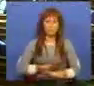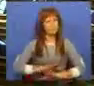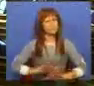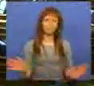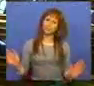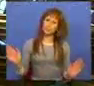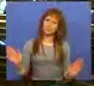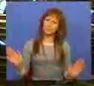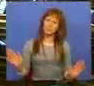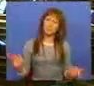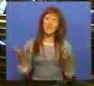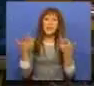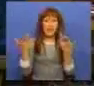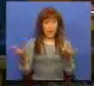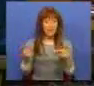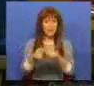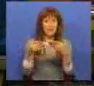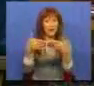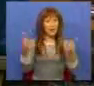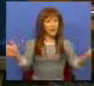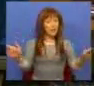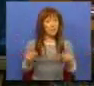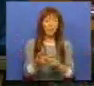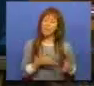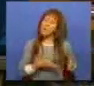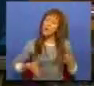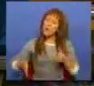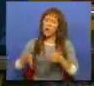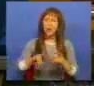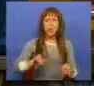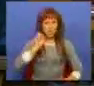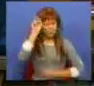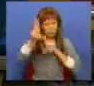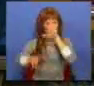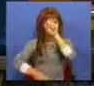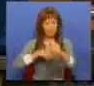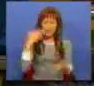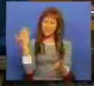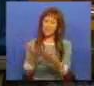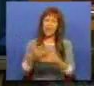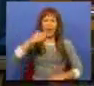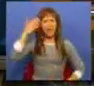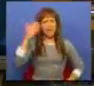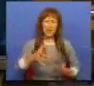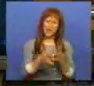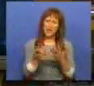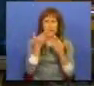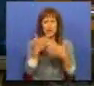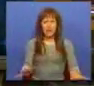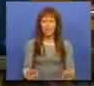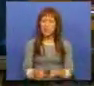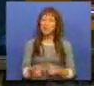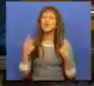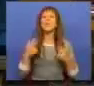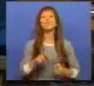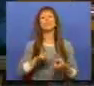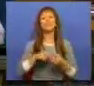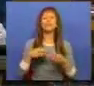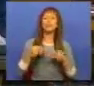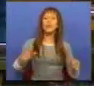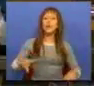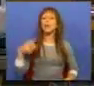existir. Fica assim em aberto o caminho para modernizar o direito ao divórcio e para resolver a